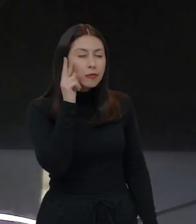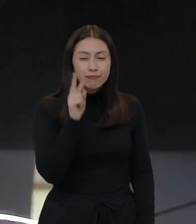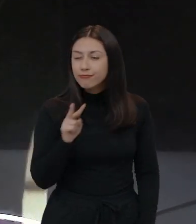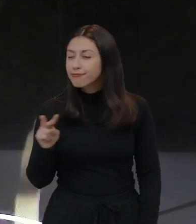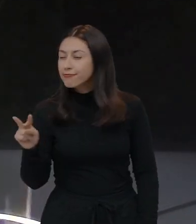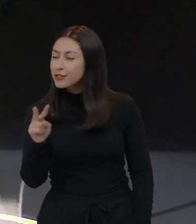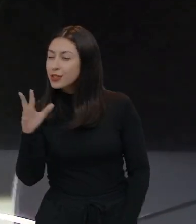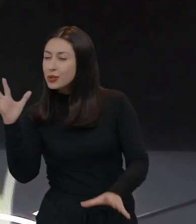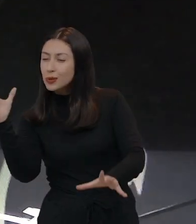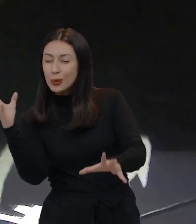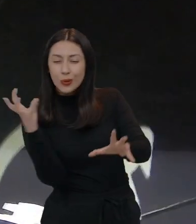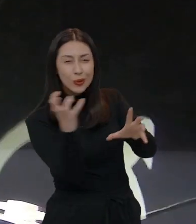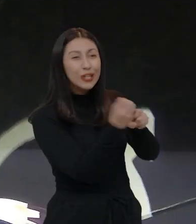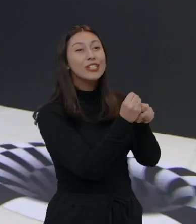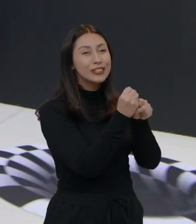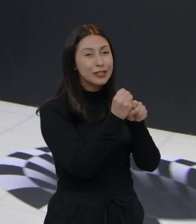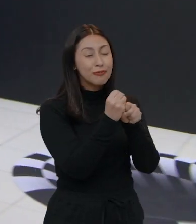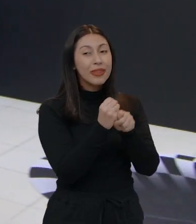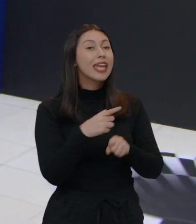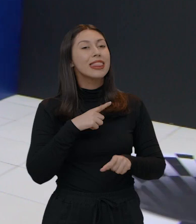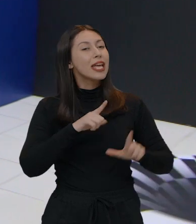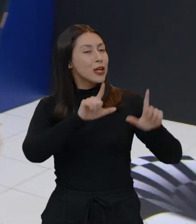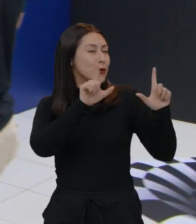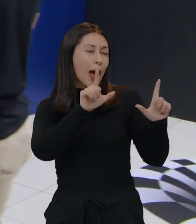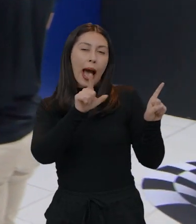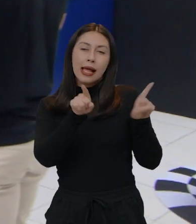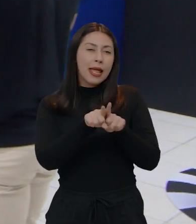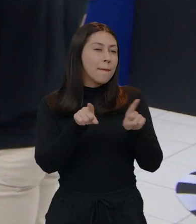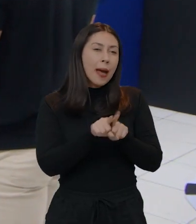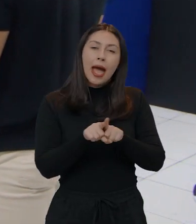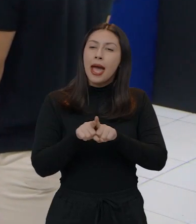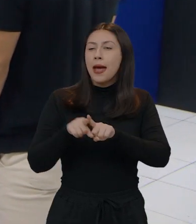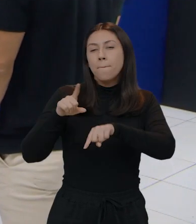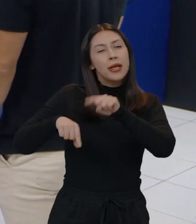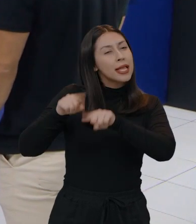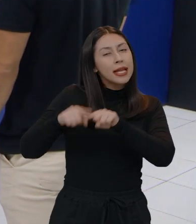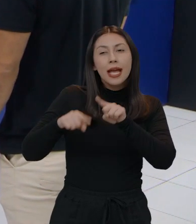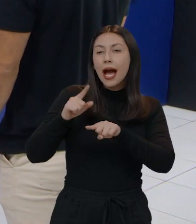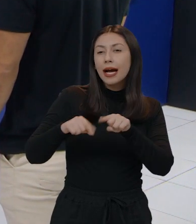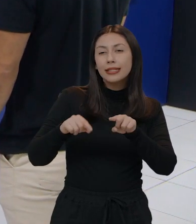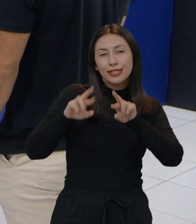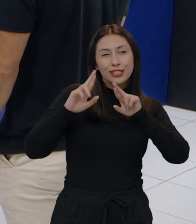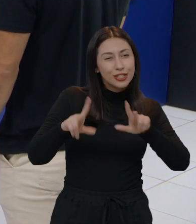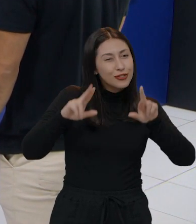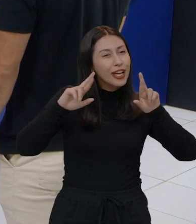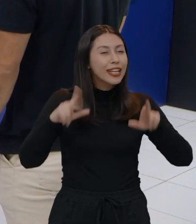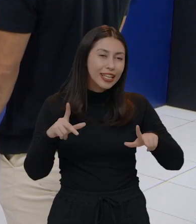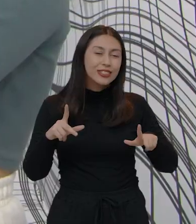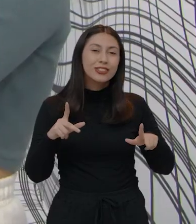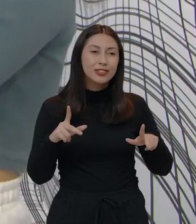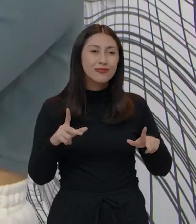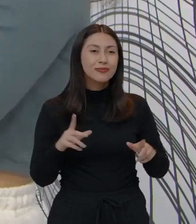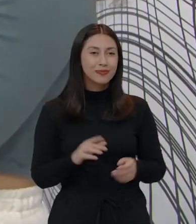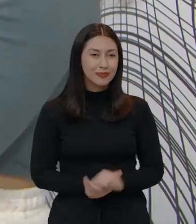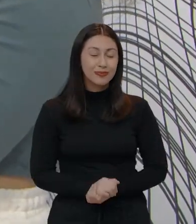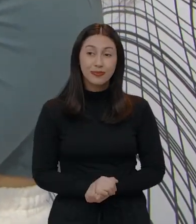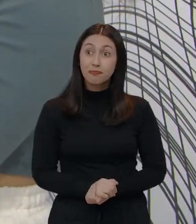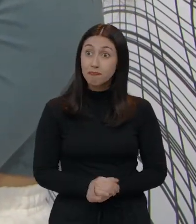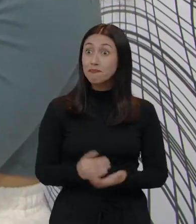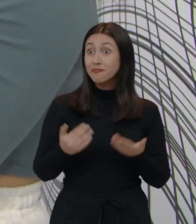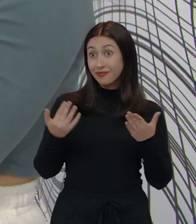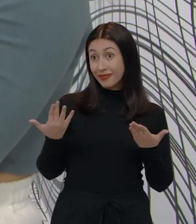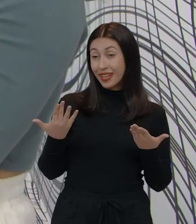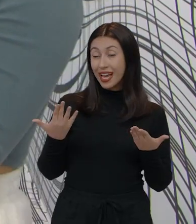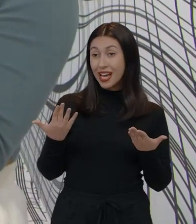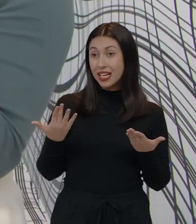as atrações aqui. Além disso, nós temos quadros também, peças, que acabam dando esse diferencial para o nosso museu. É isso,